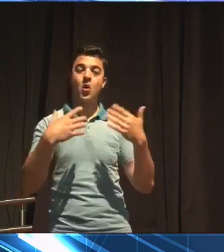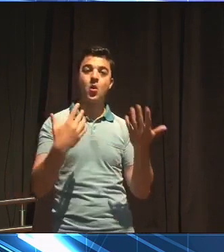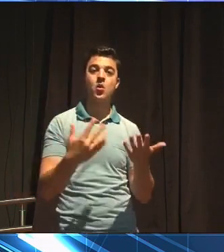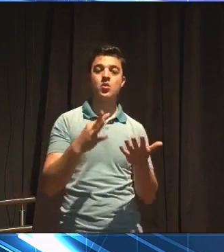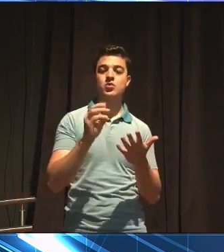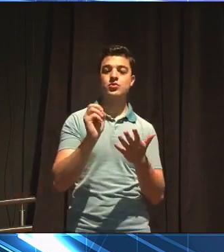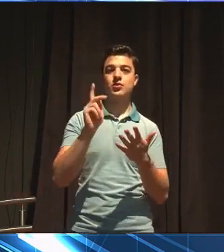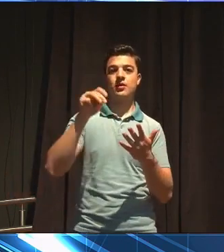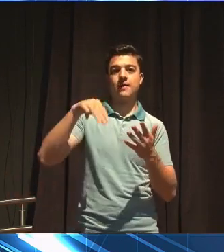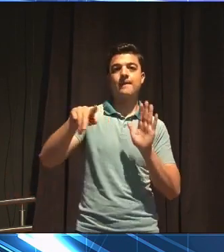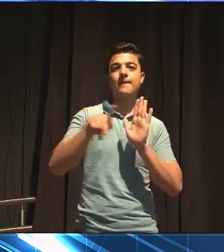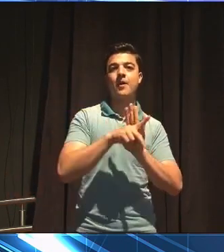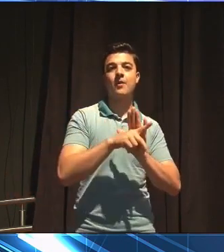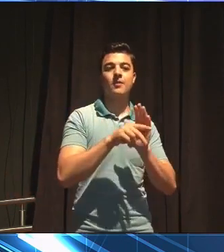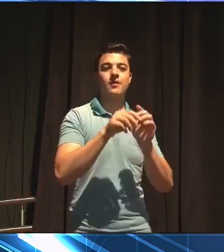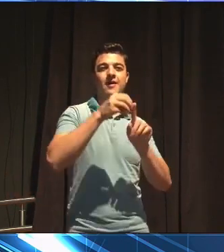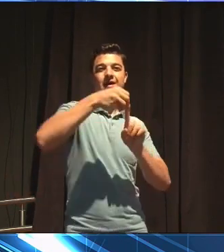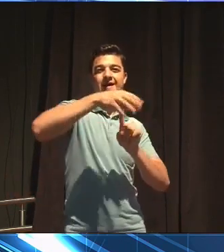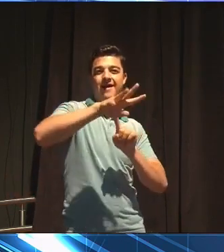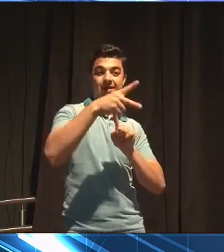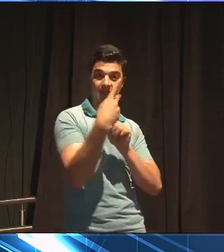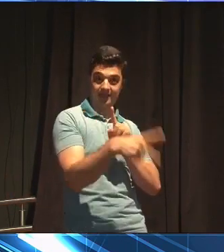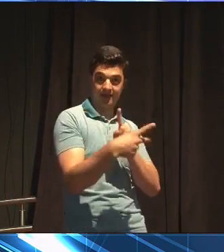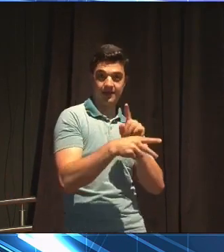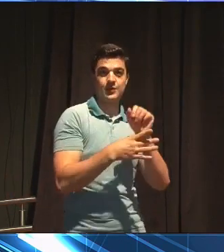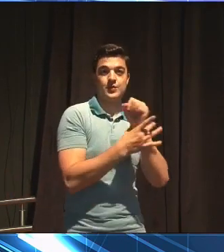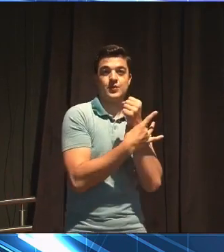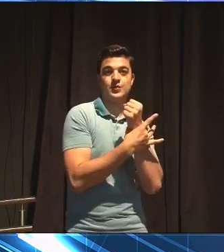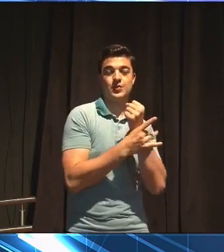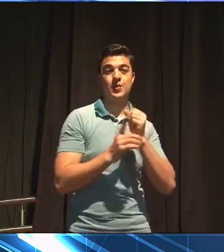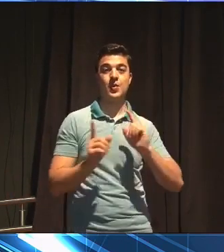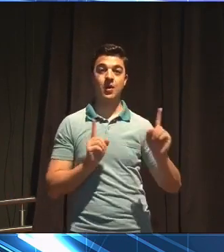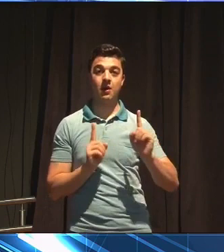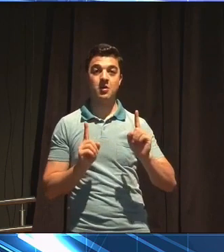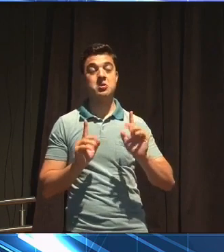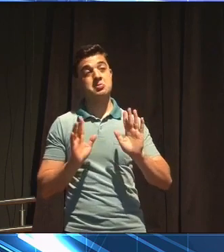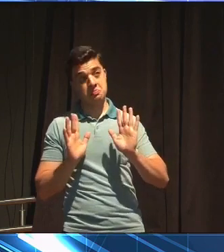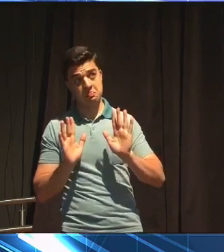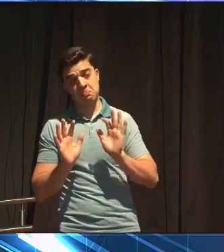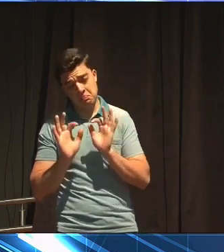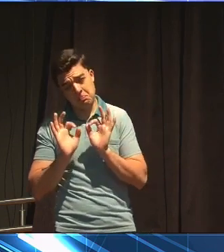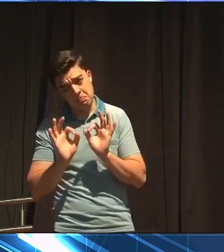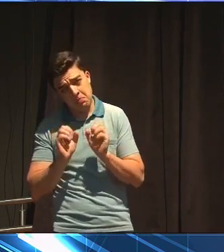cálculo de seguro? Provavelmente é da API de cálculo de seguro. E aí eu vou dar um exemplo.